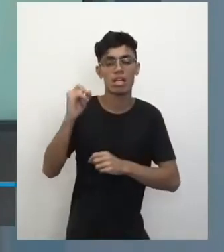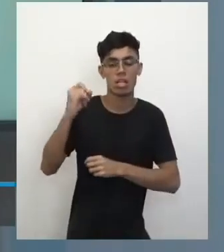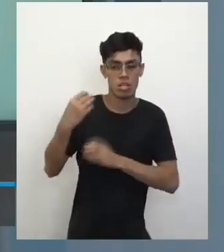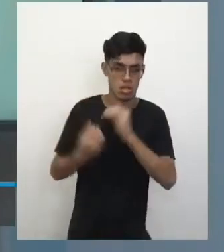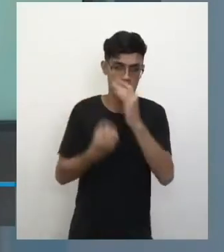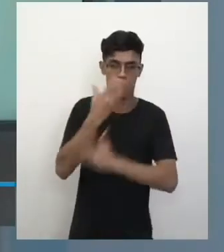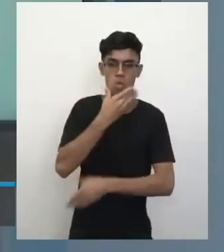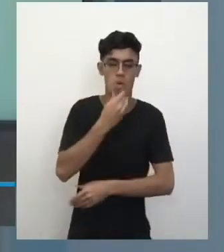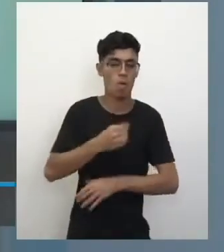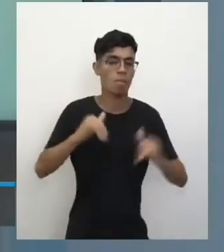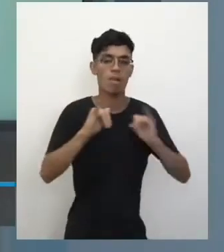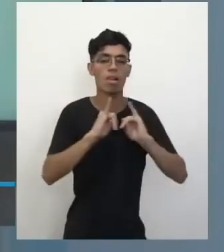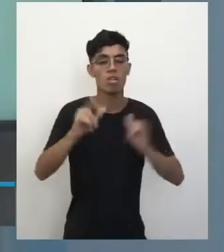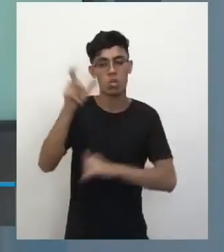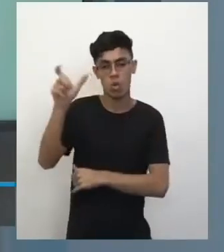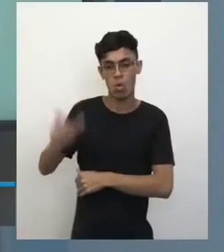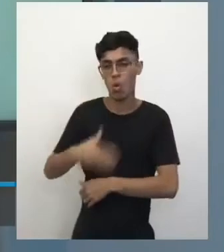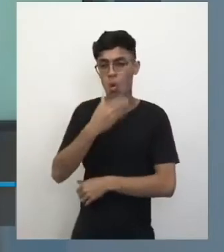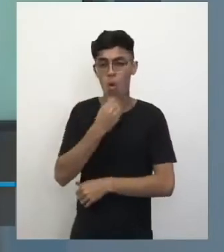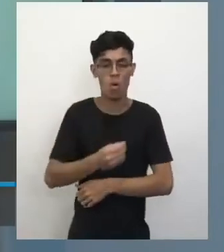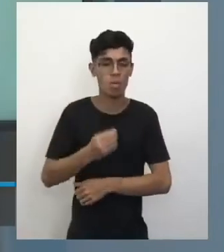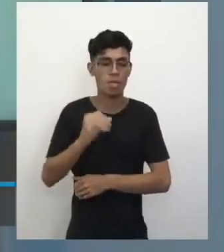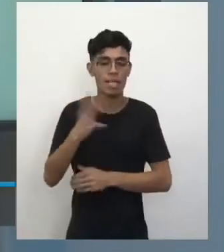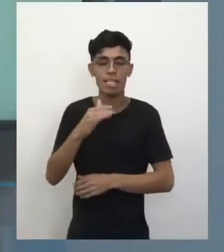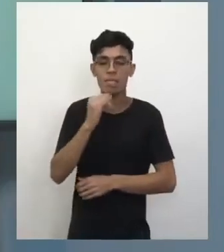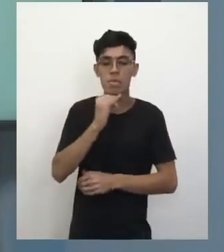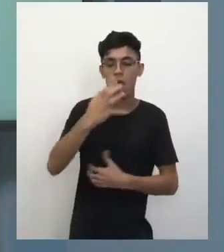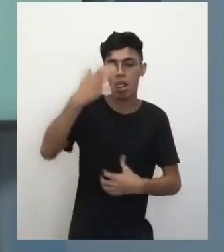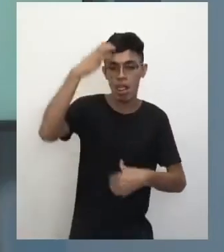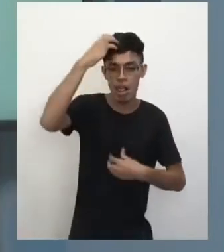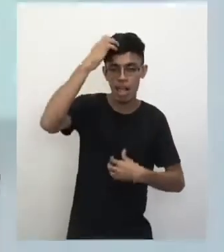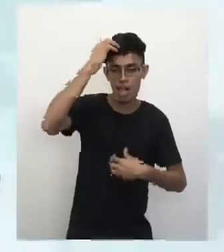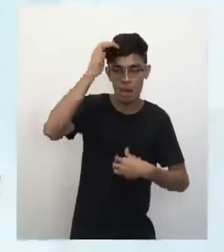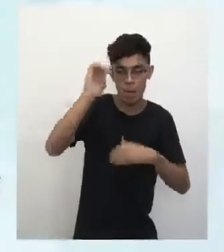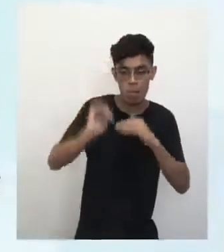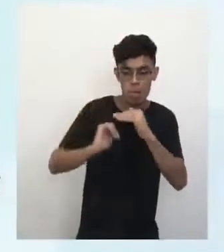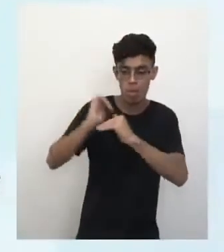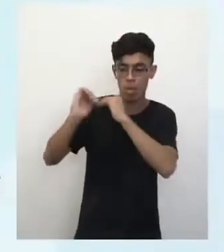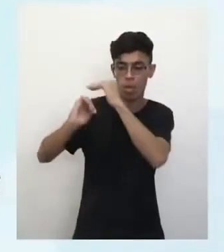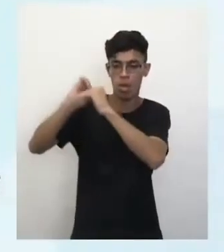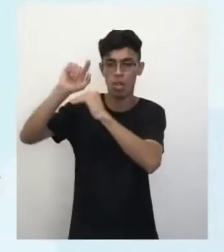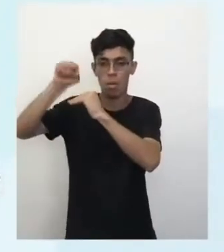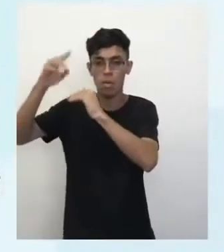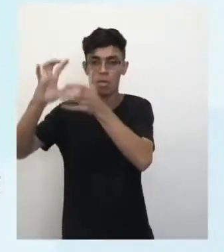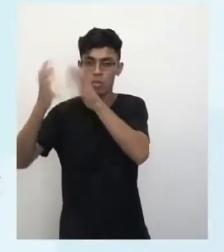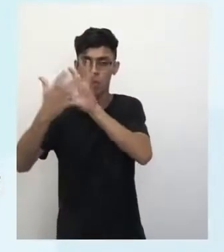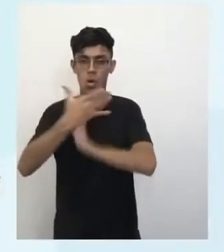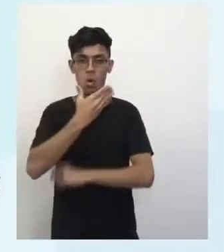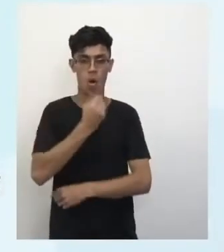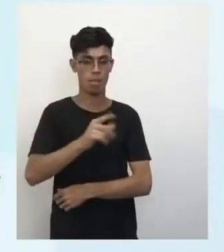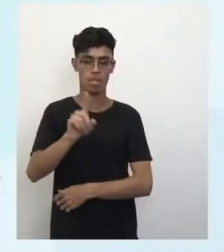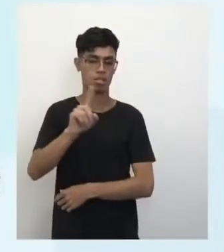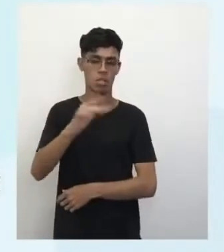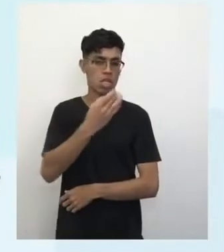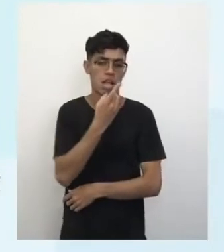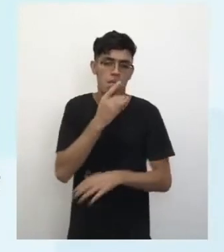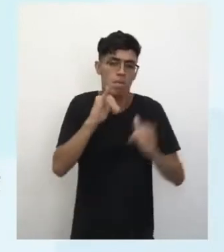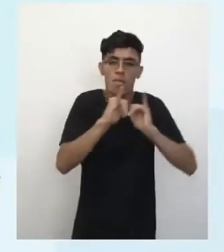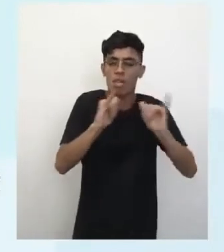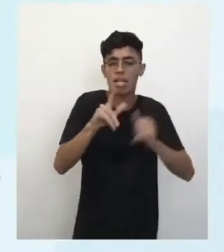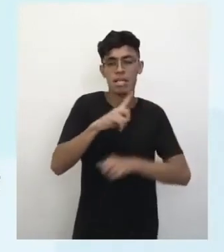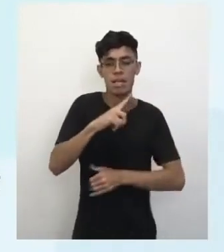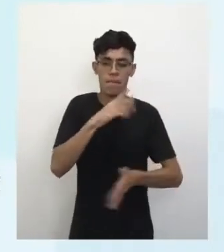a falar que ele tinha dito que o homem veio do macaco, coisa que o Darwin nunca falou, né? Ele falou que houve um momento na história evolutiva